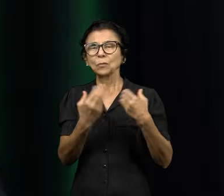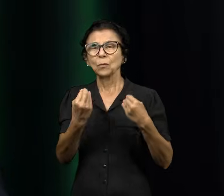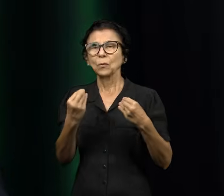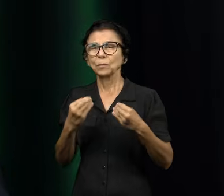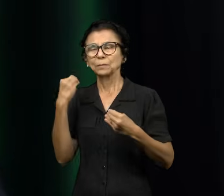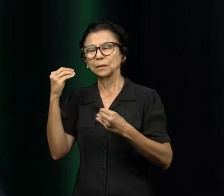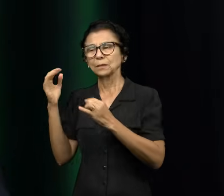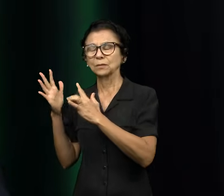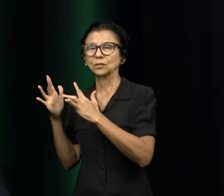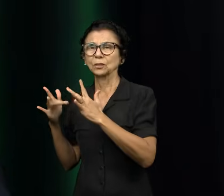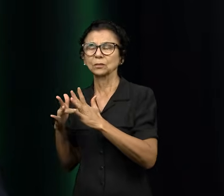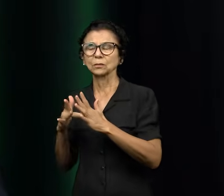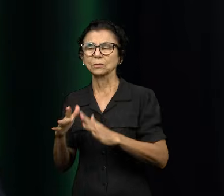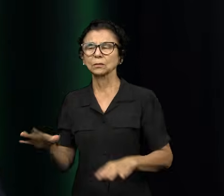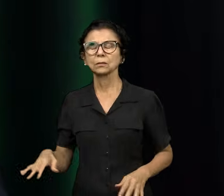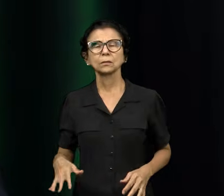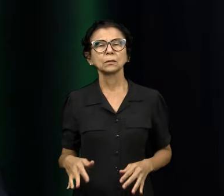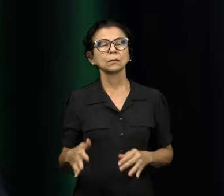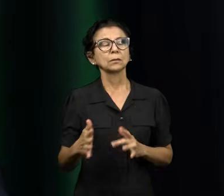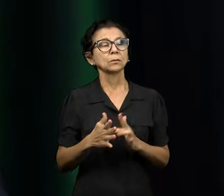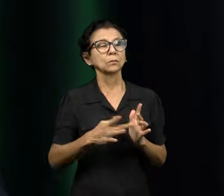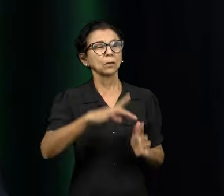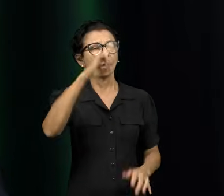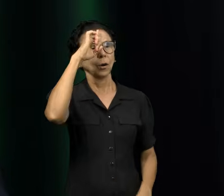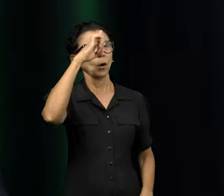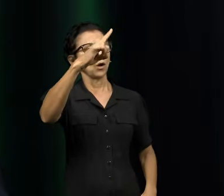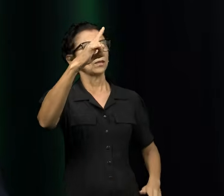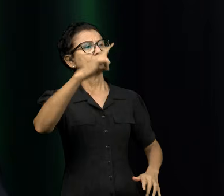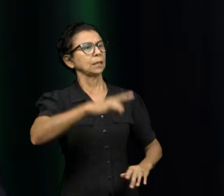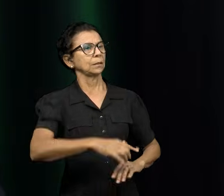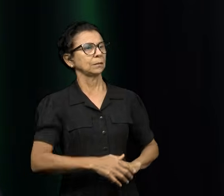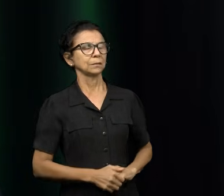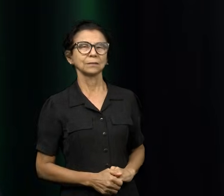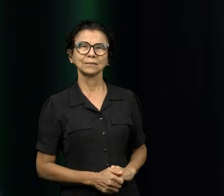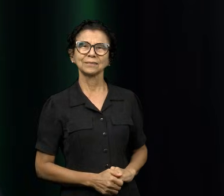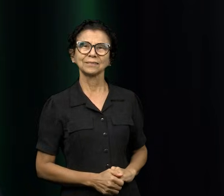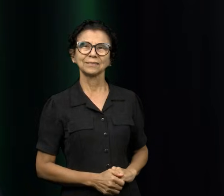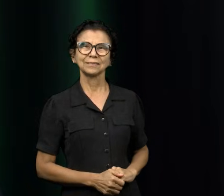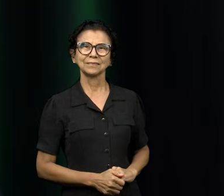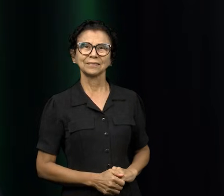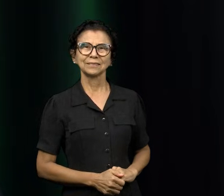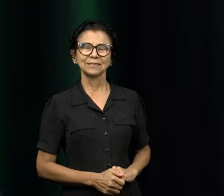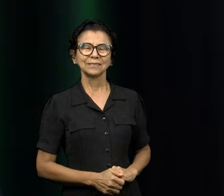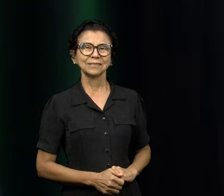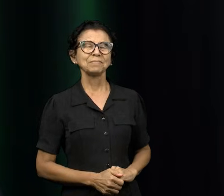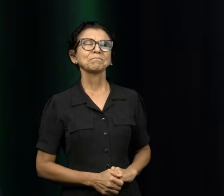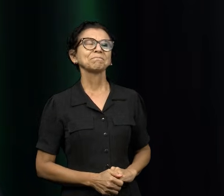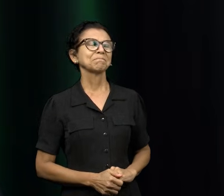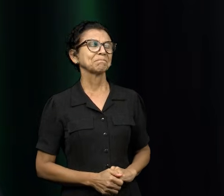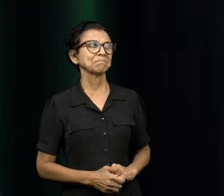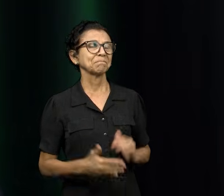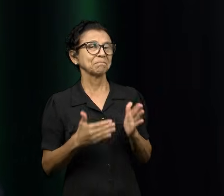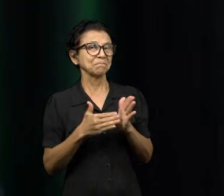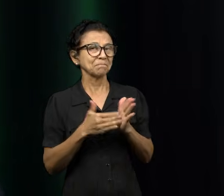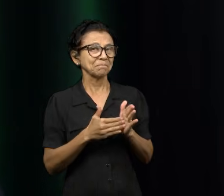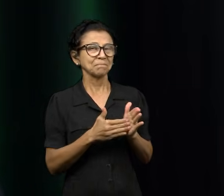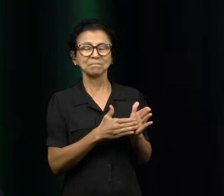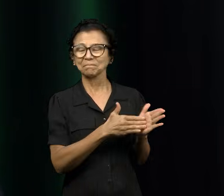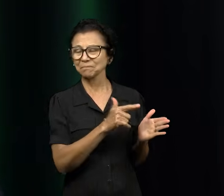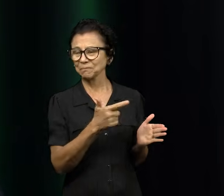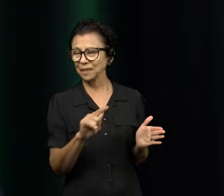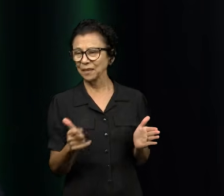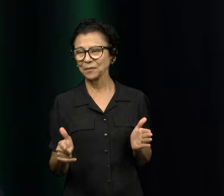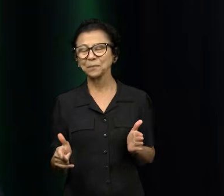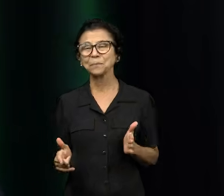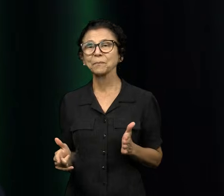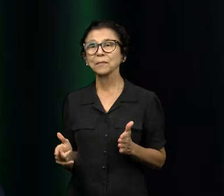Mas Jesus diz, tira a pedra. Na ordem de Jesus, não há bloqueio nenhum no coração do homem que impeça. Às